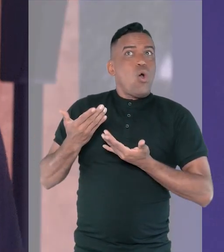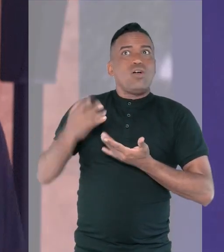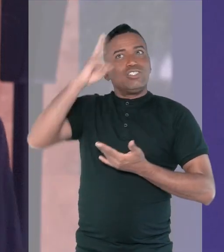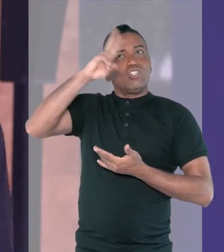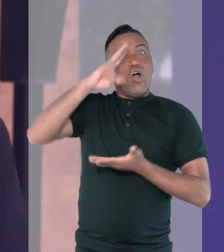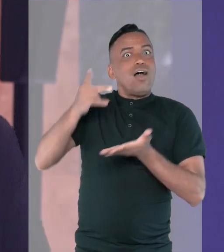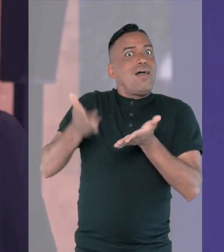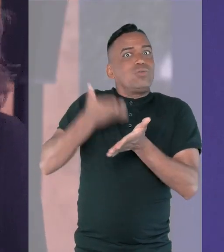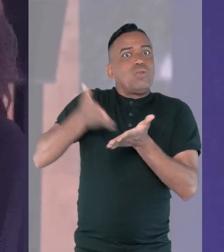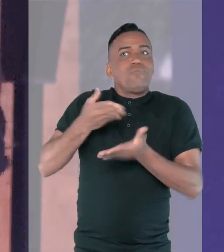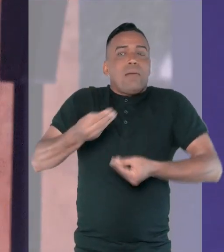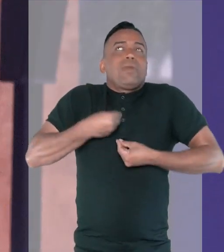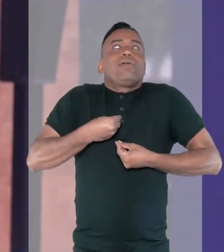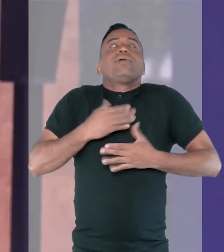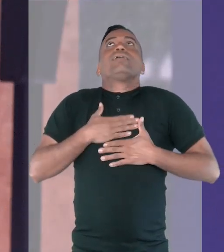anos.